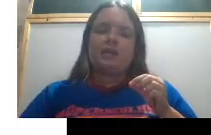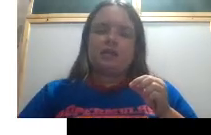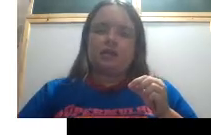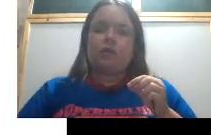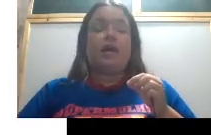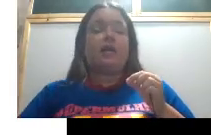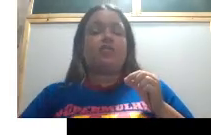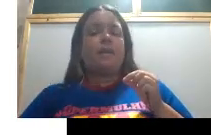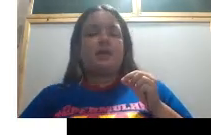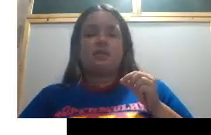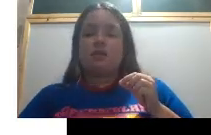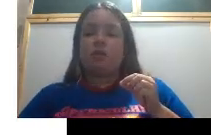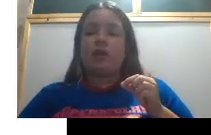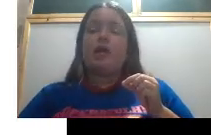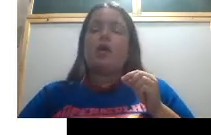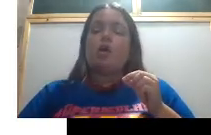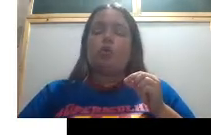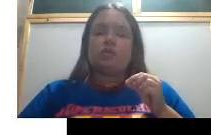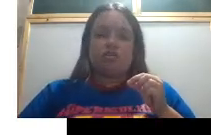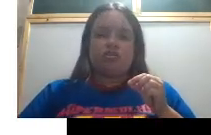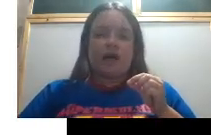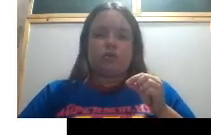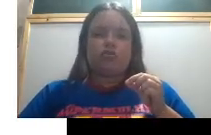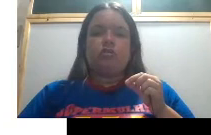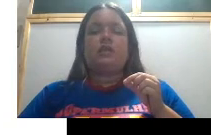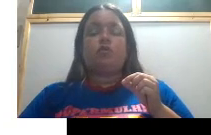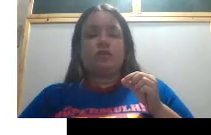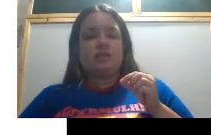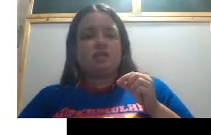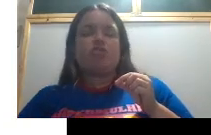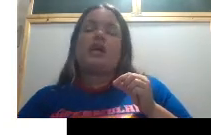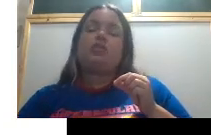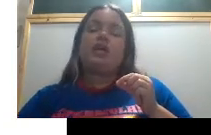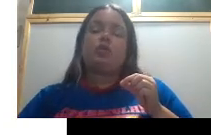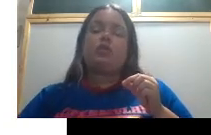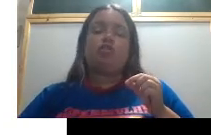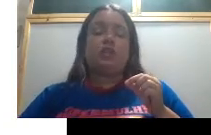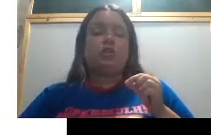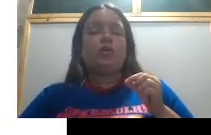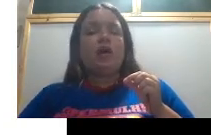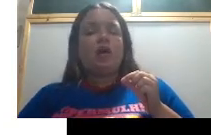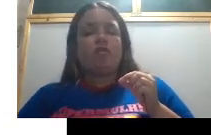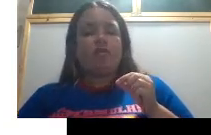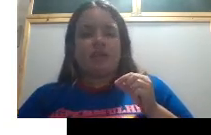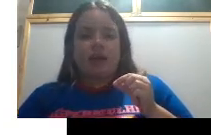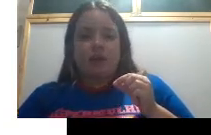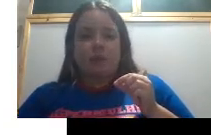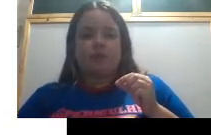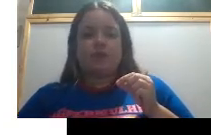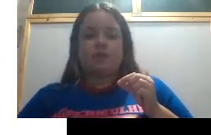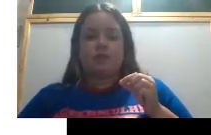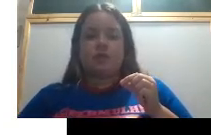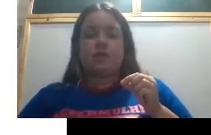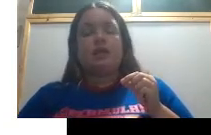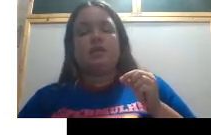representa elas representam que os estados os 26 estados eo Distrito Federal